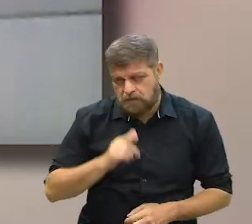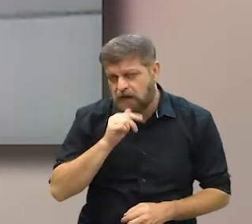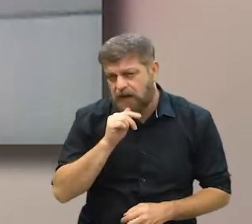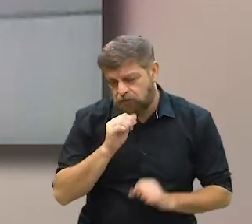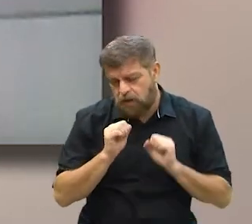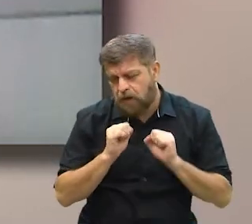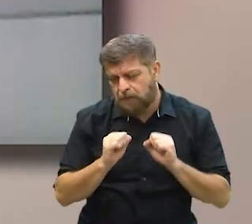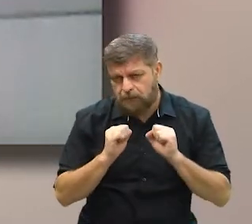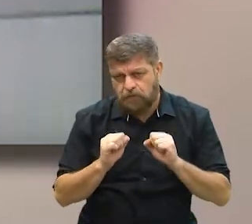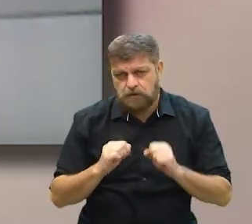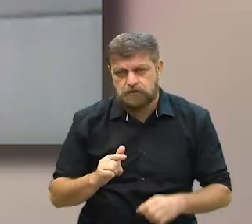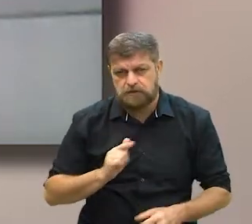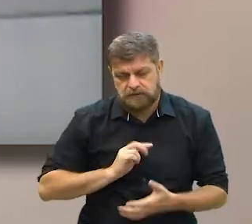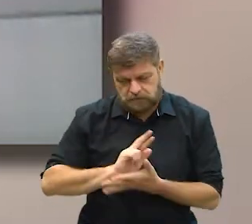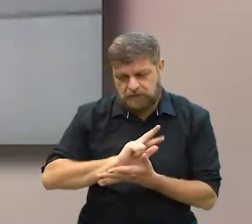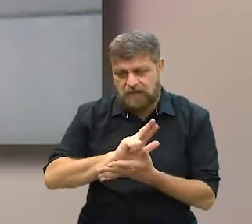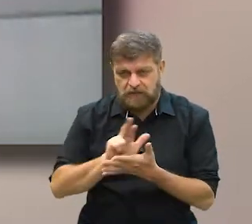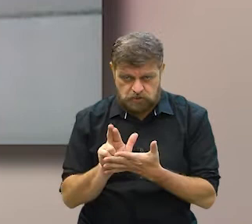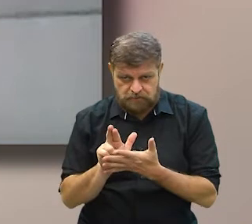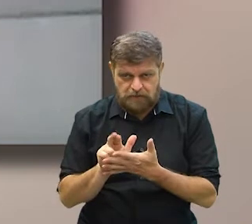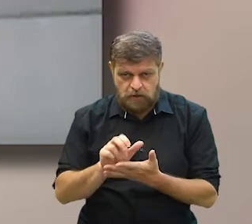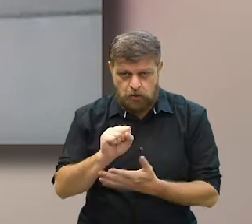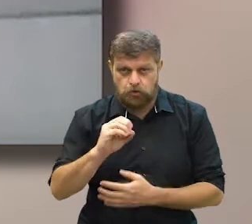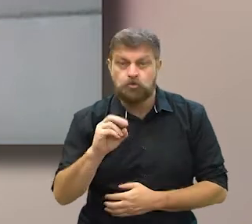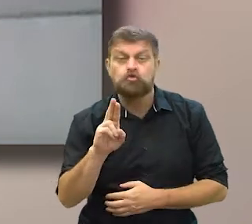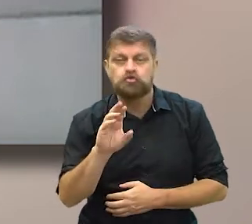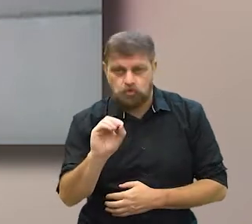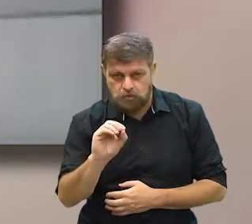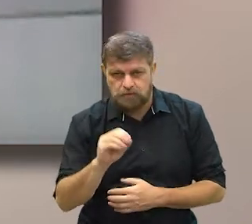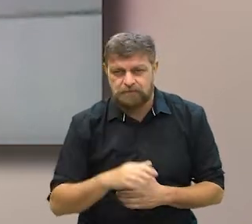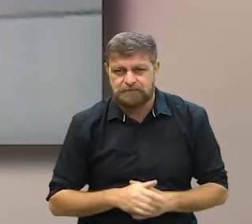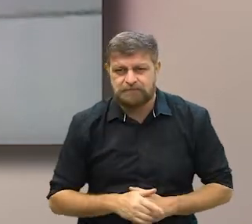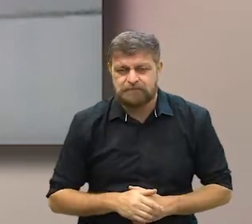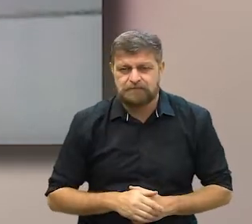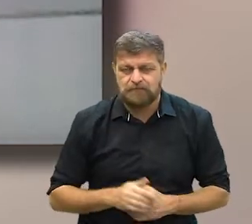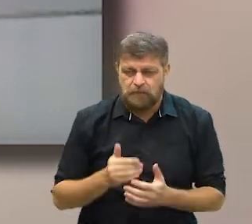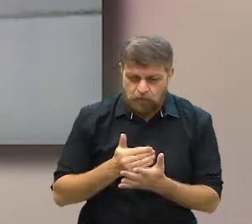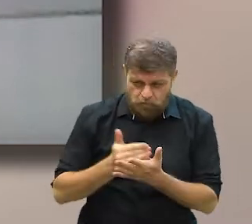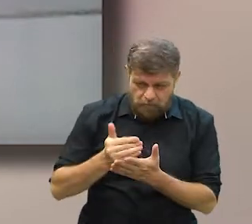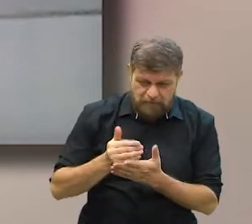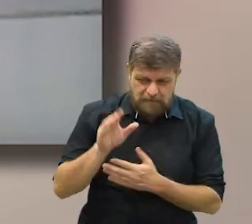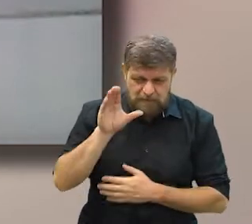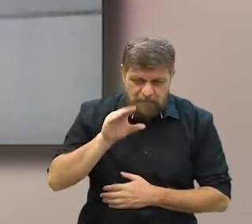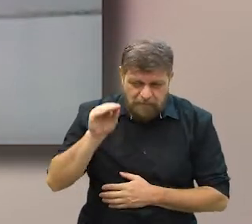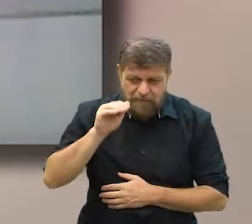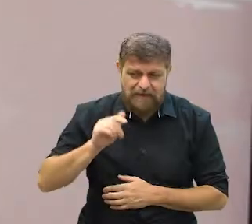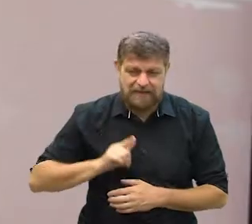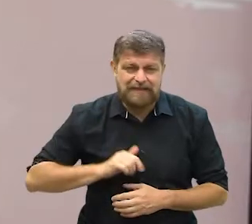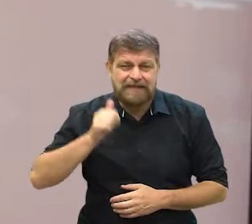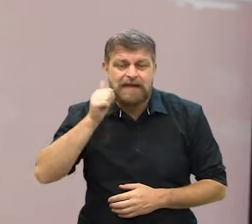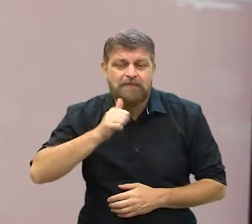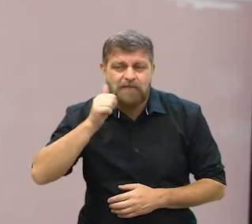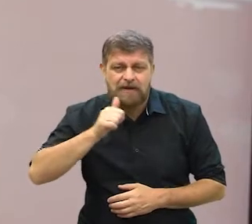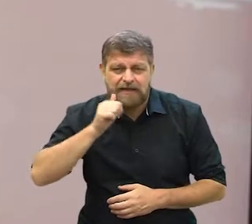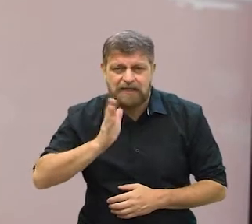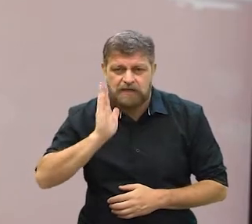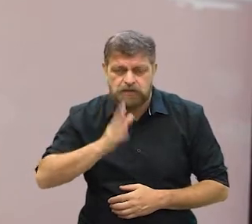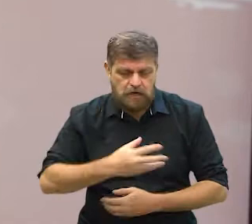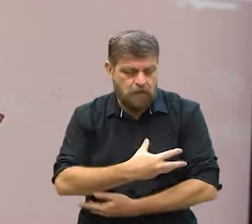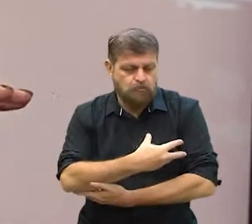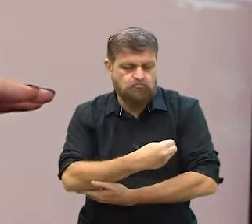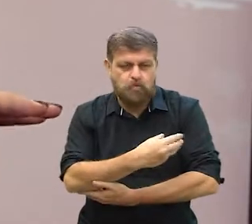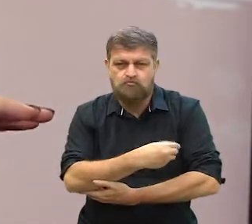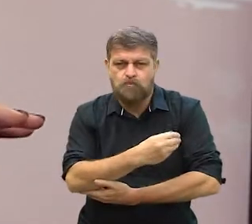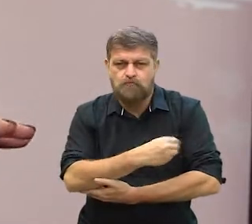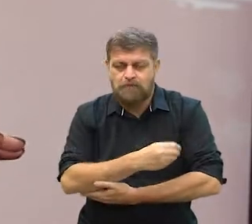dar um soro de hidratação oral. A gente tem vários aí à disposição. Você disse logo no começo, né?